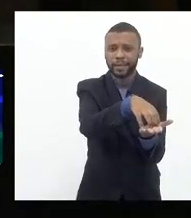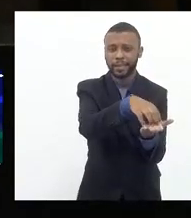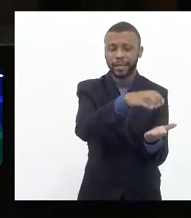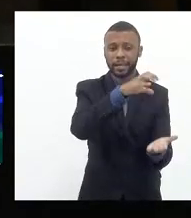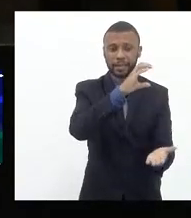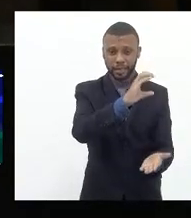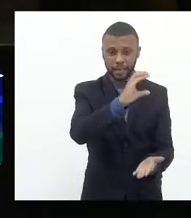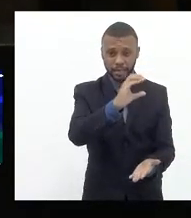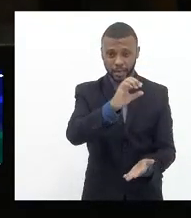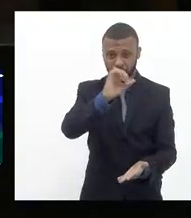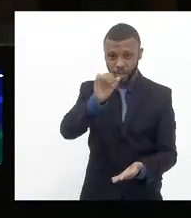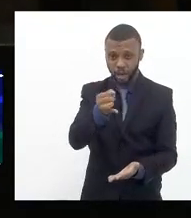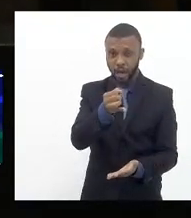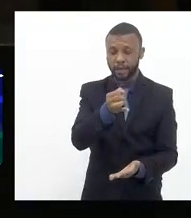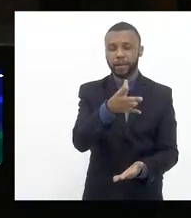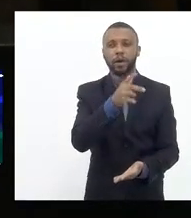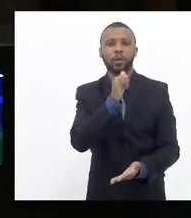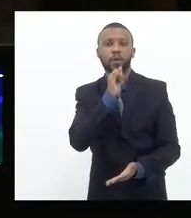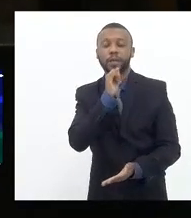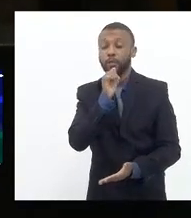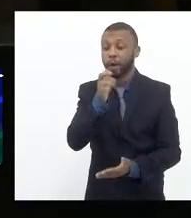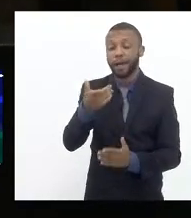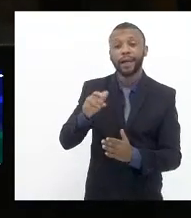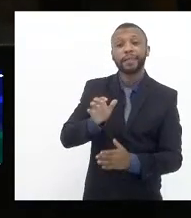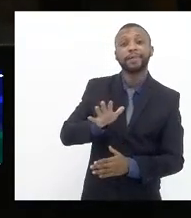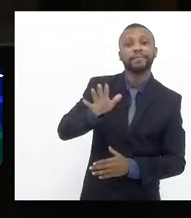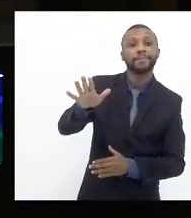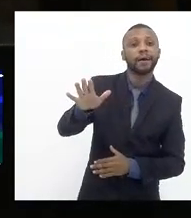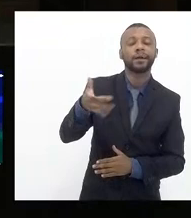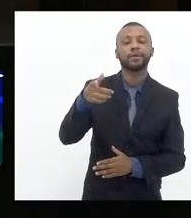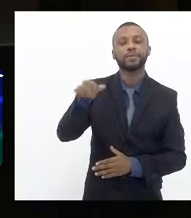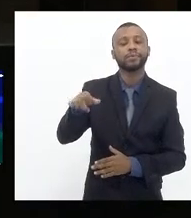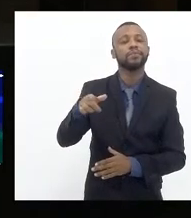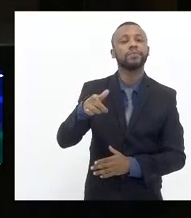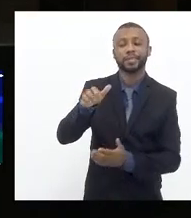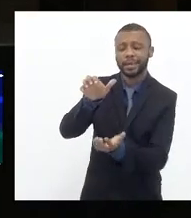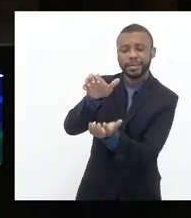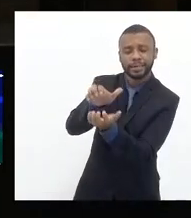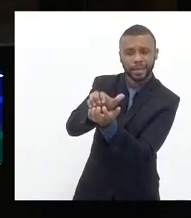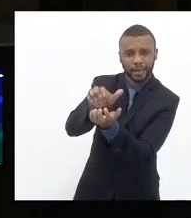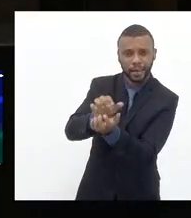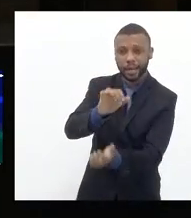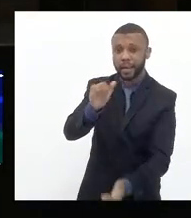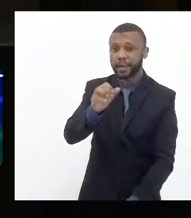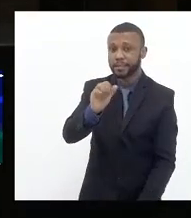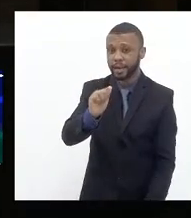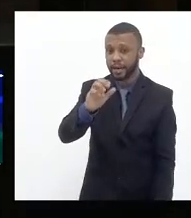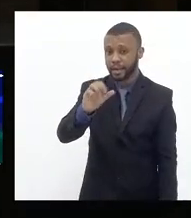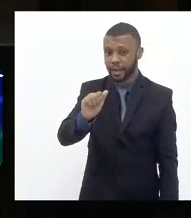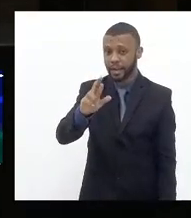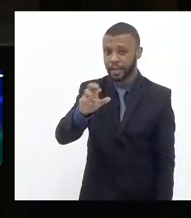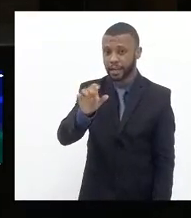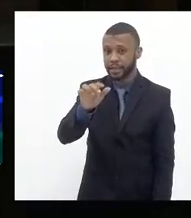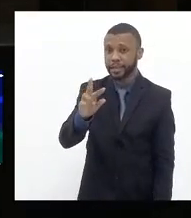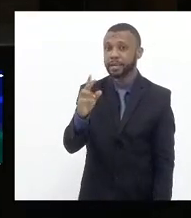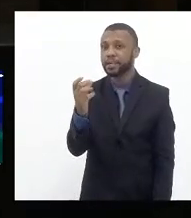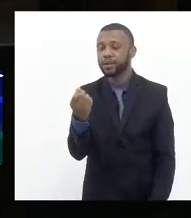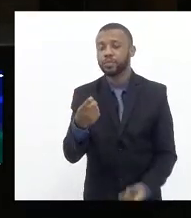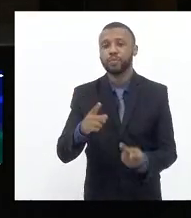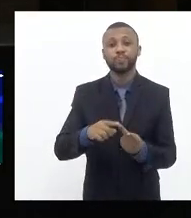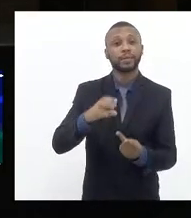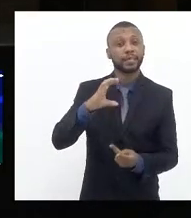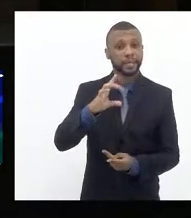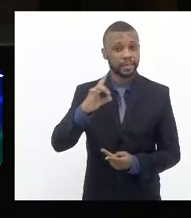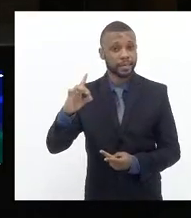fechado era o do Jacarezinho, da Cidade de Deus, enfim, uma série de outros centros de